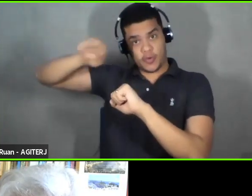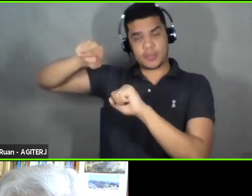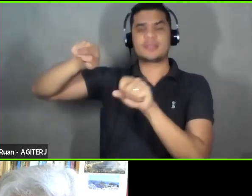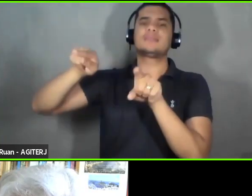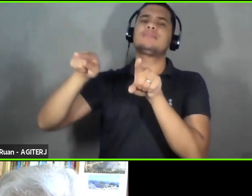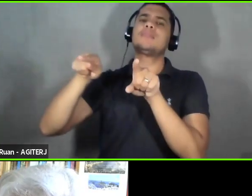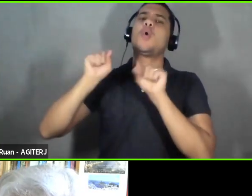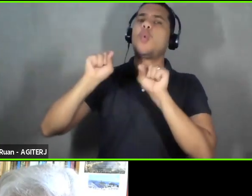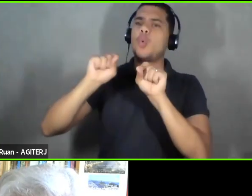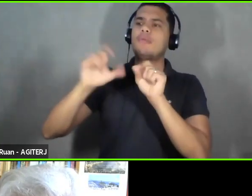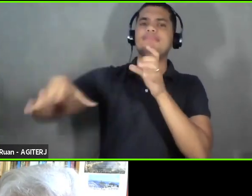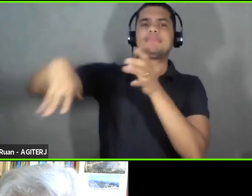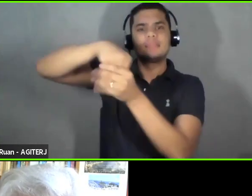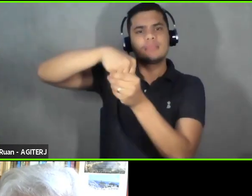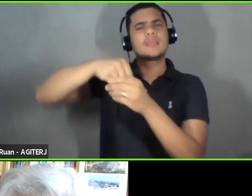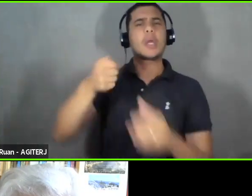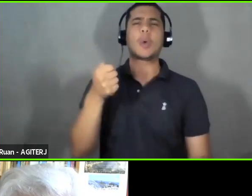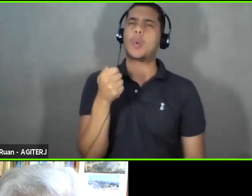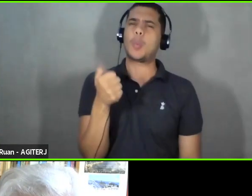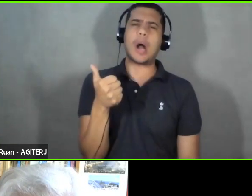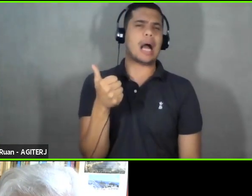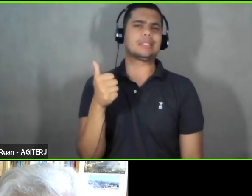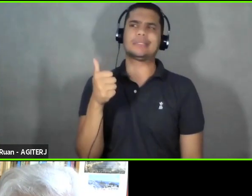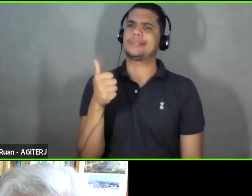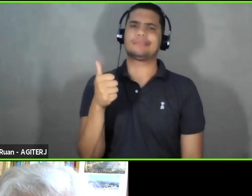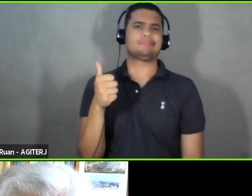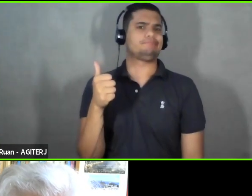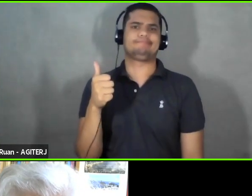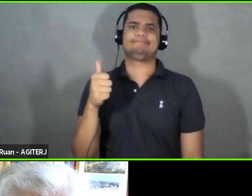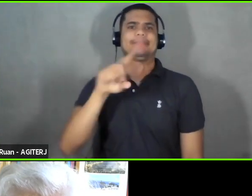compuseram quase que integralmente o primeiro número da revista.